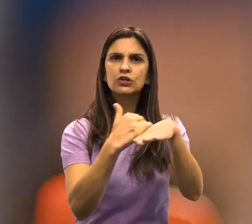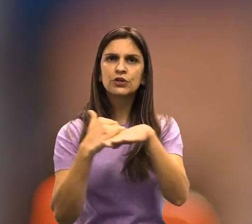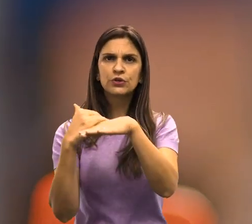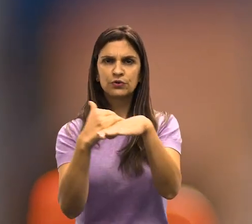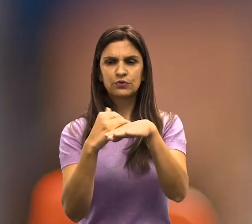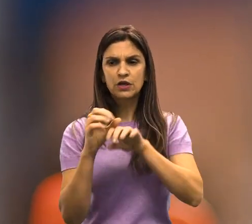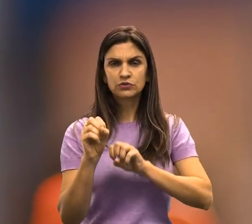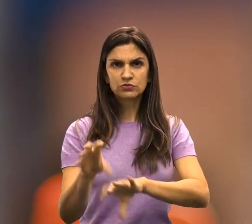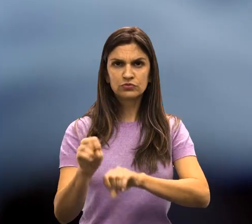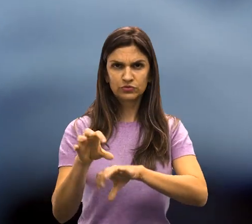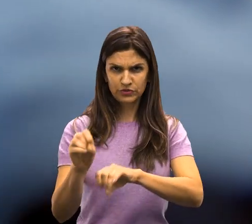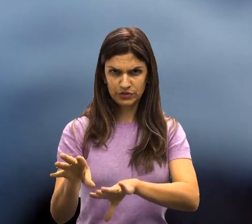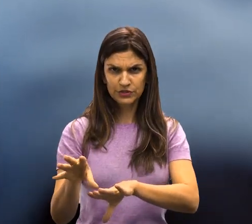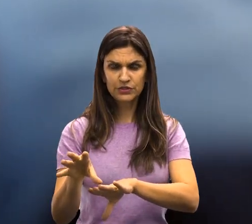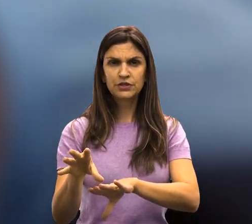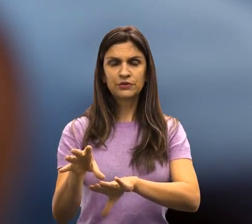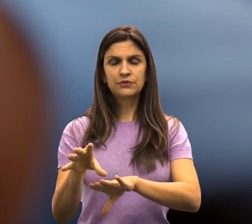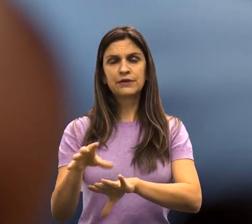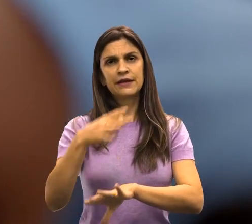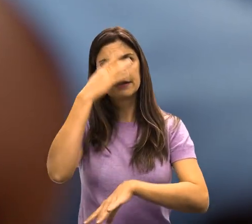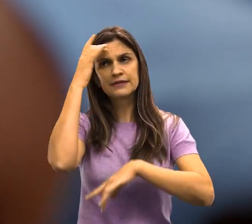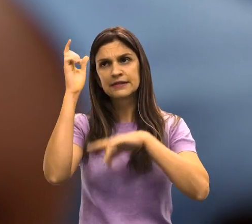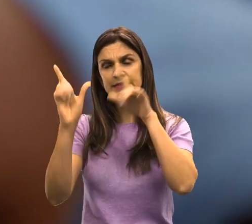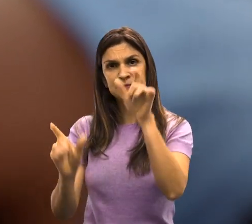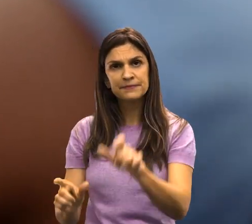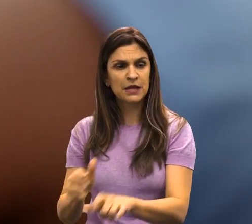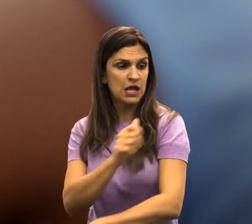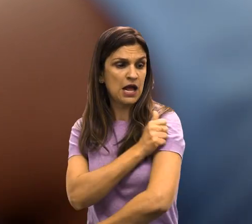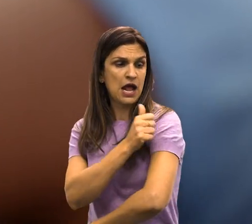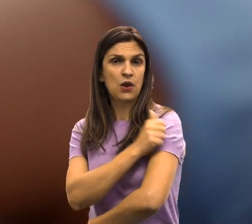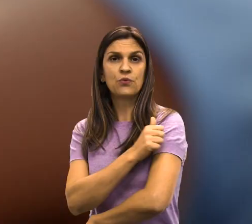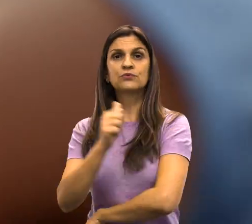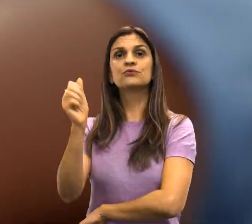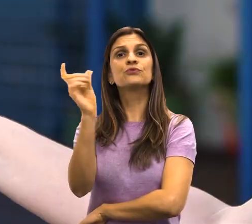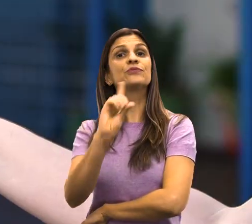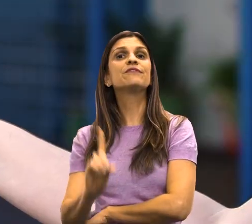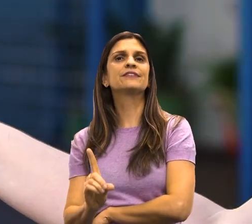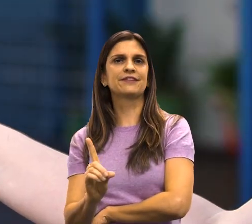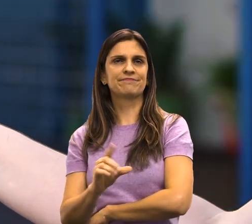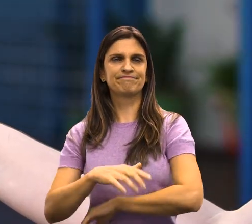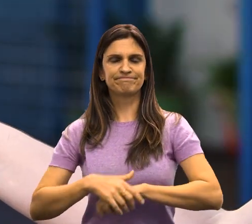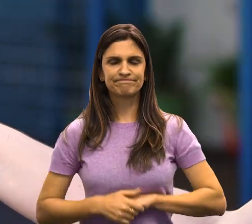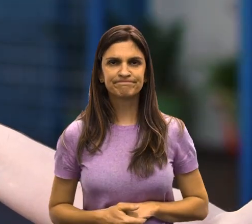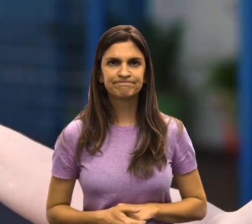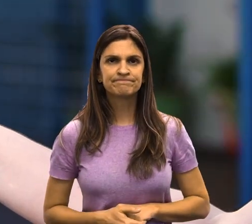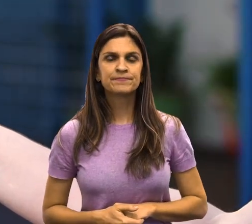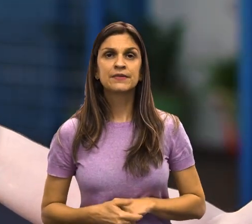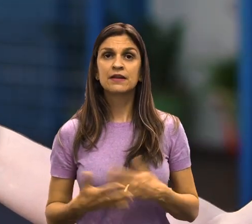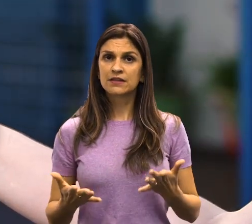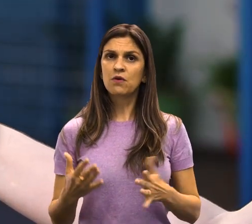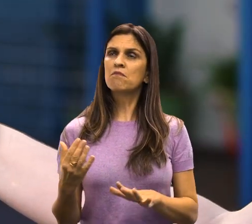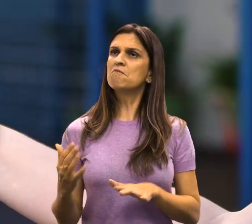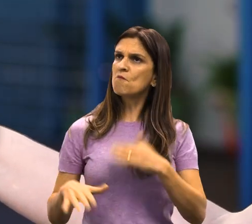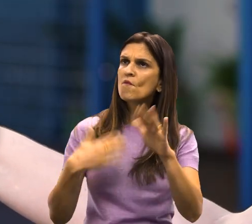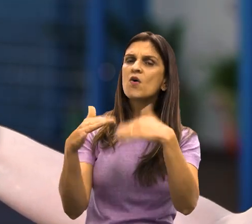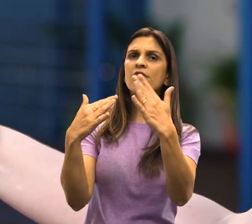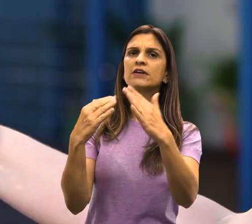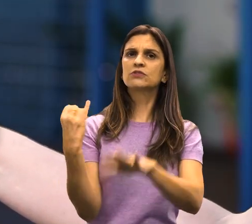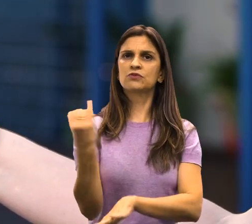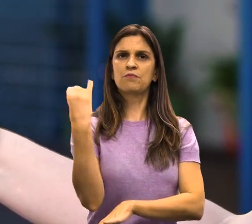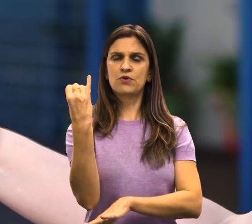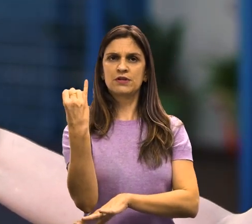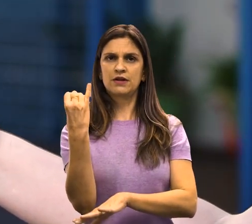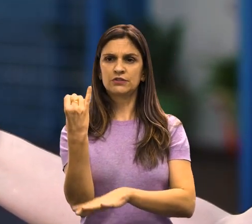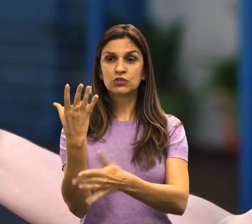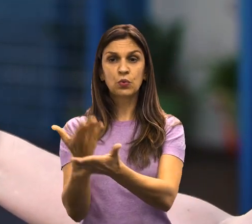para o ensino das crianças com deficiência. É uma conquista importante, não só para quem vai